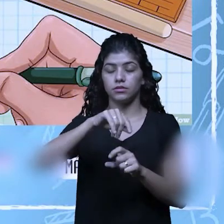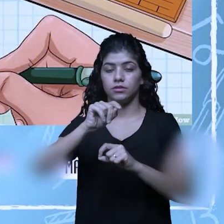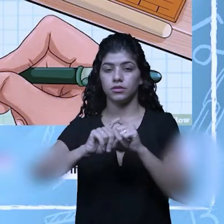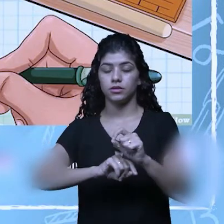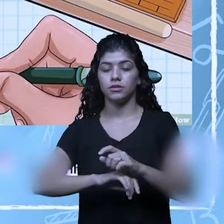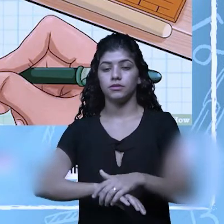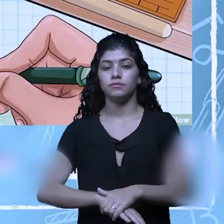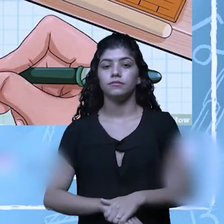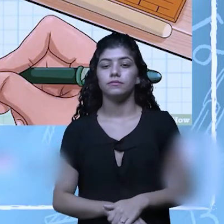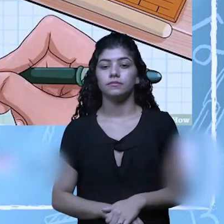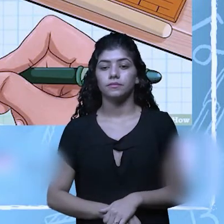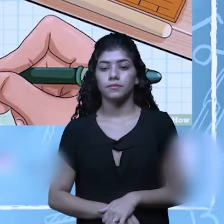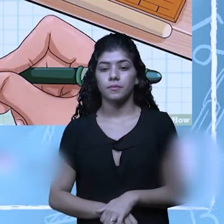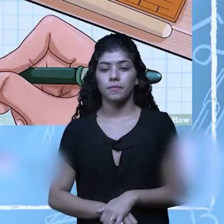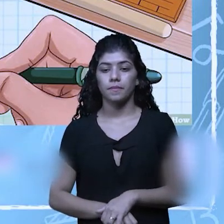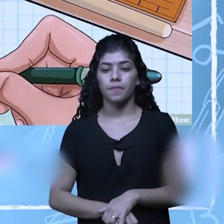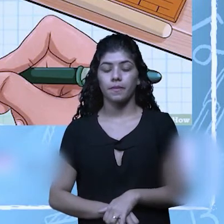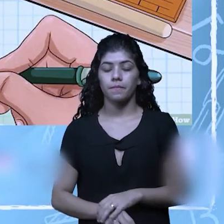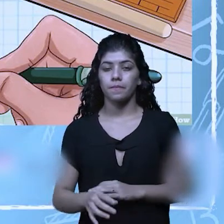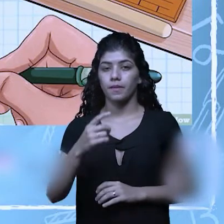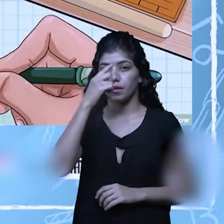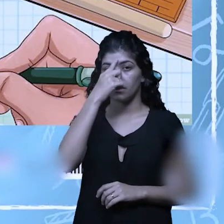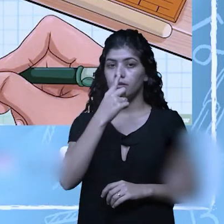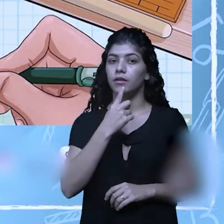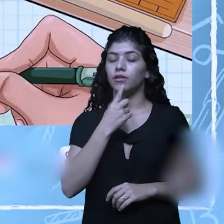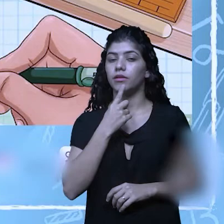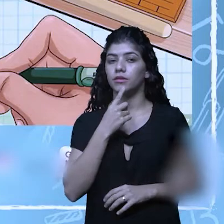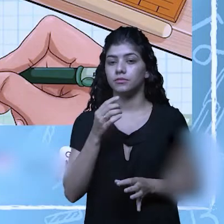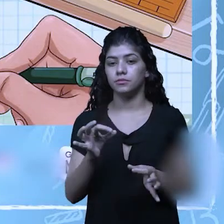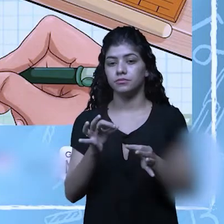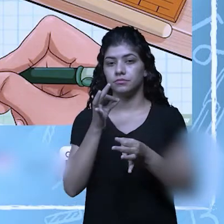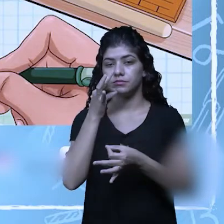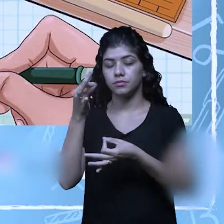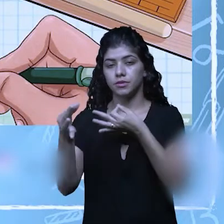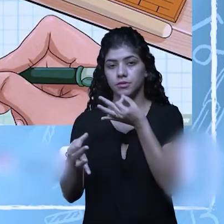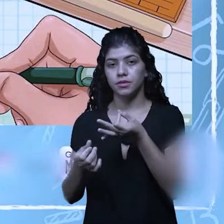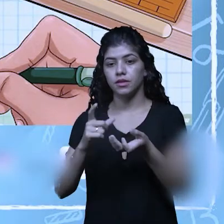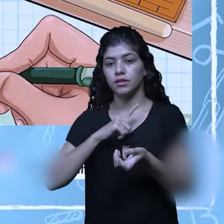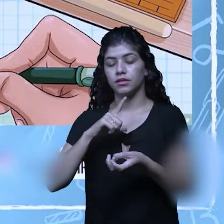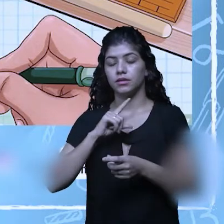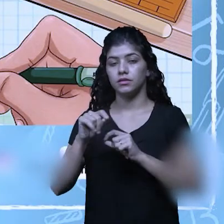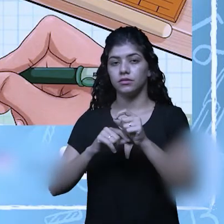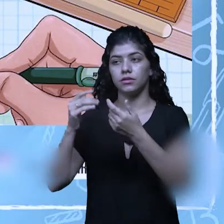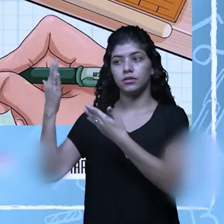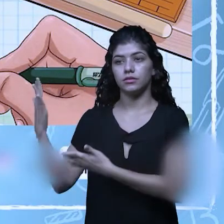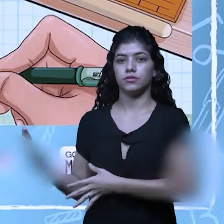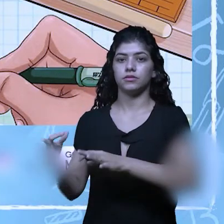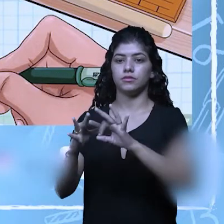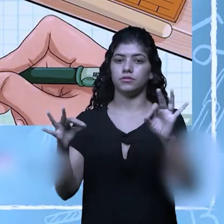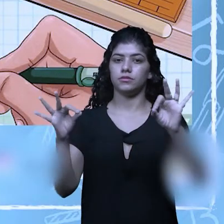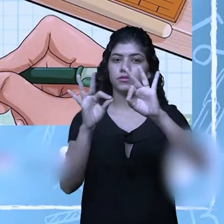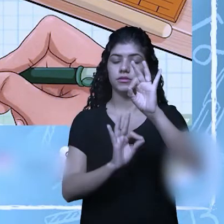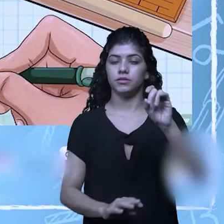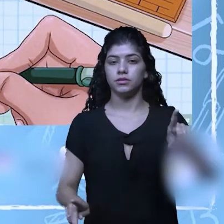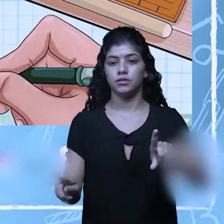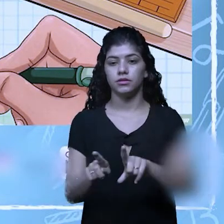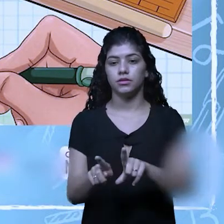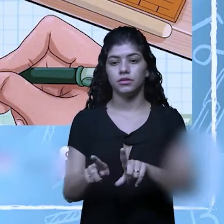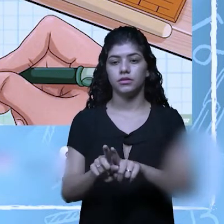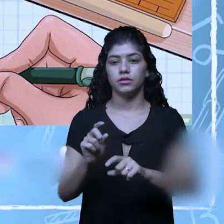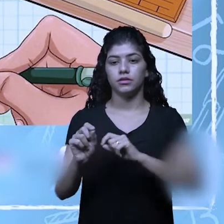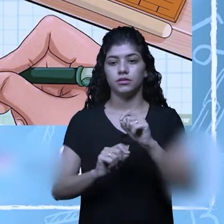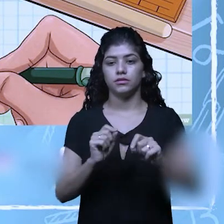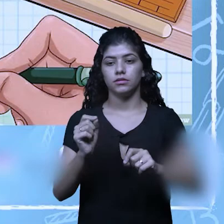daquela margem ali. Na imagem que você pode observar, está sendo feita uma medida,